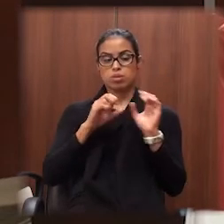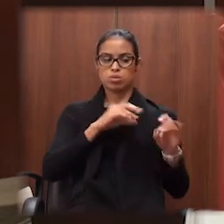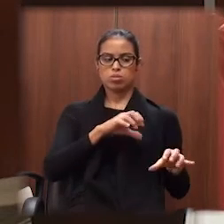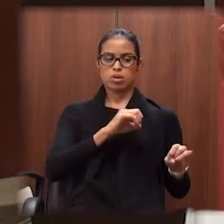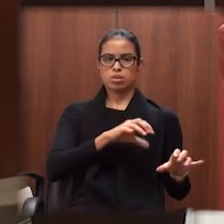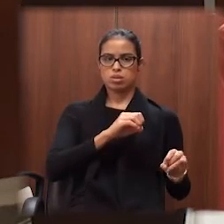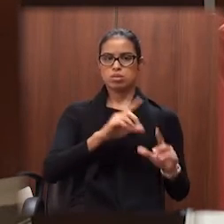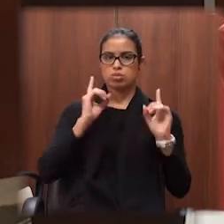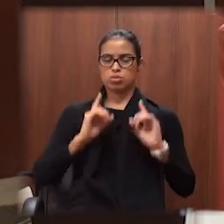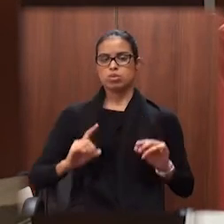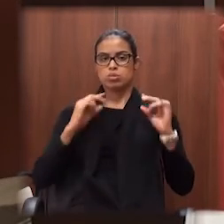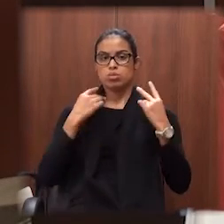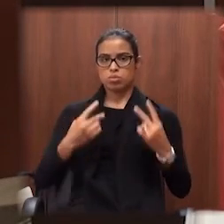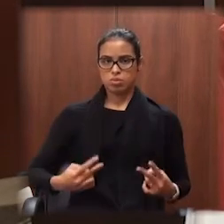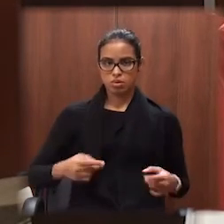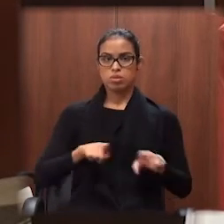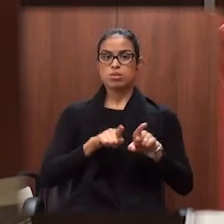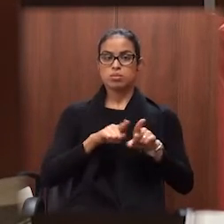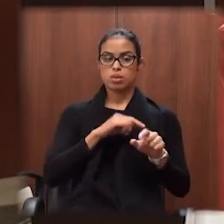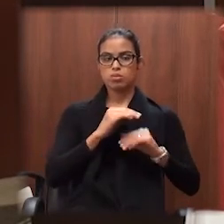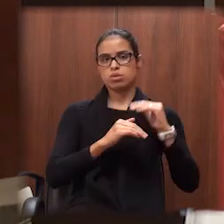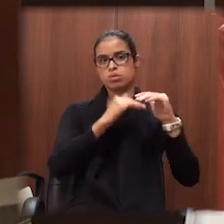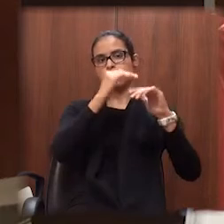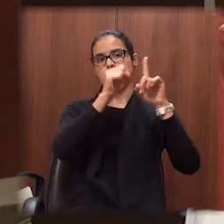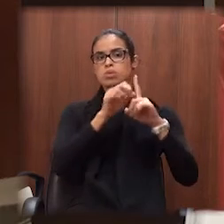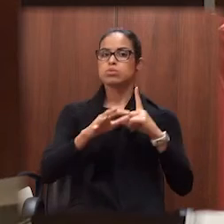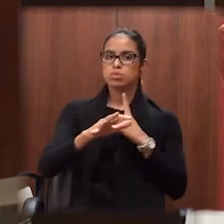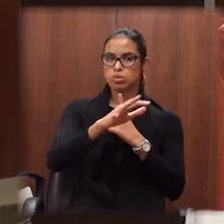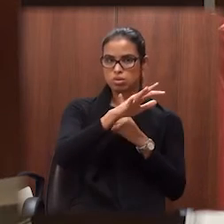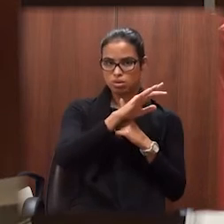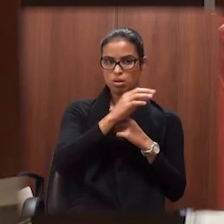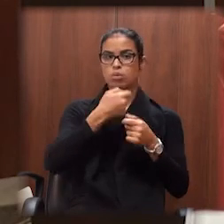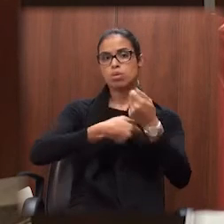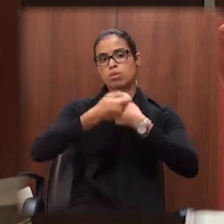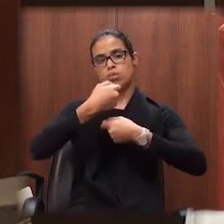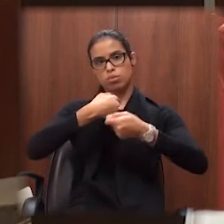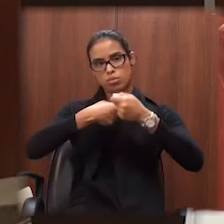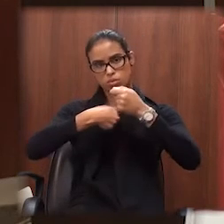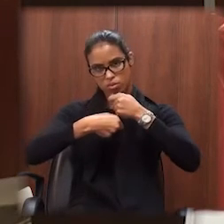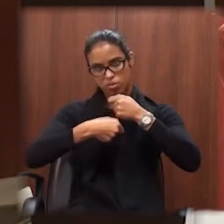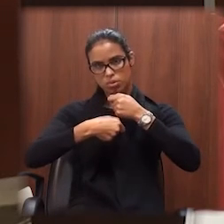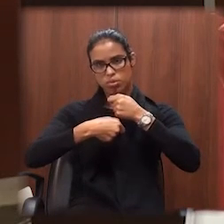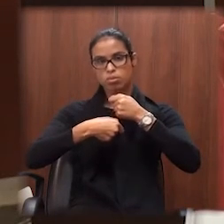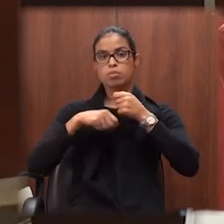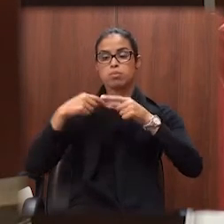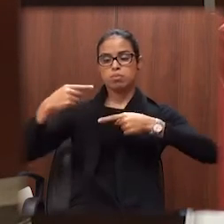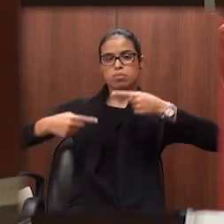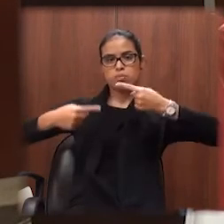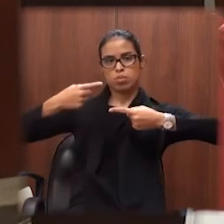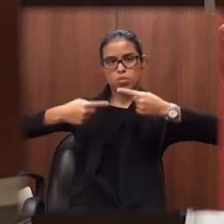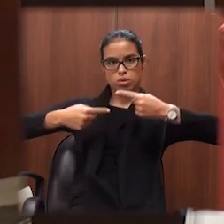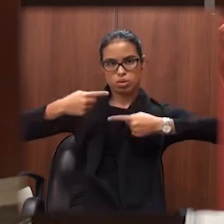humanos no desenvolvimento social, econômico,